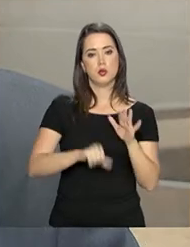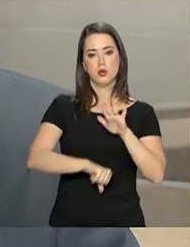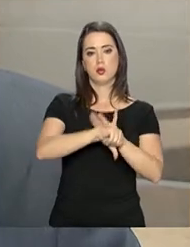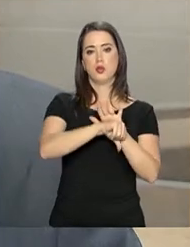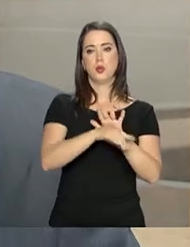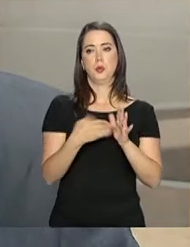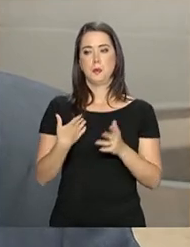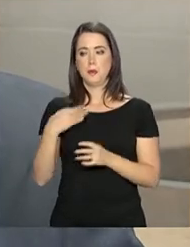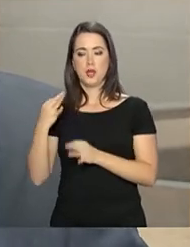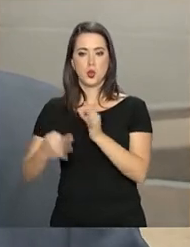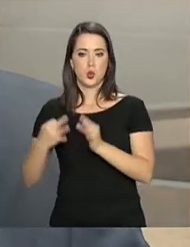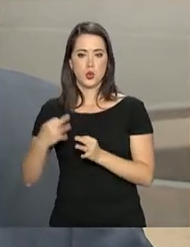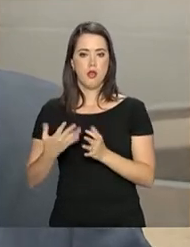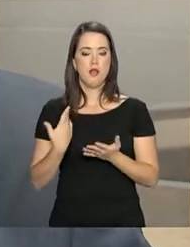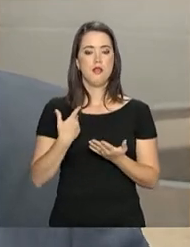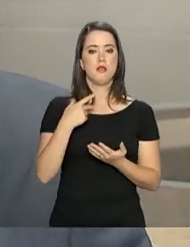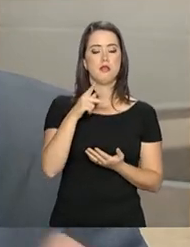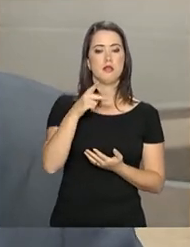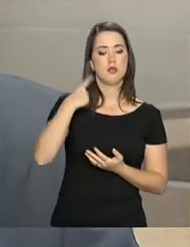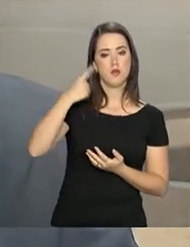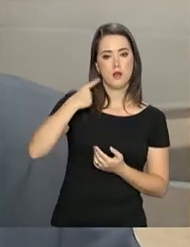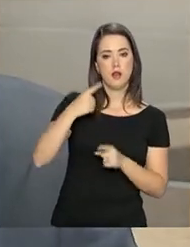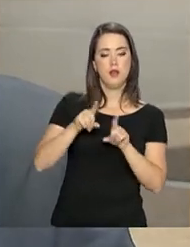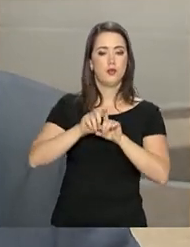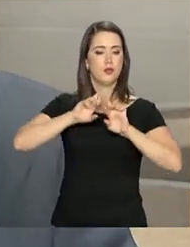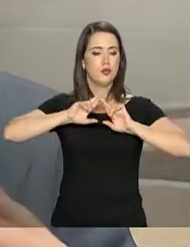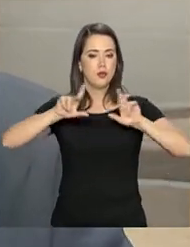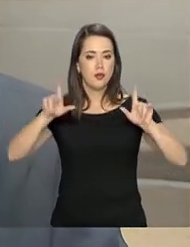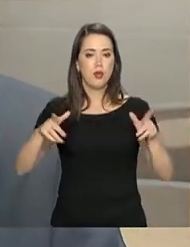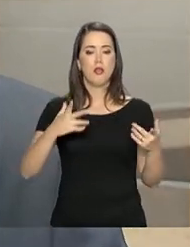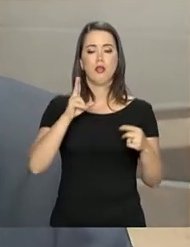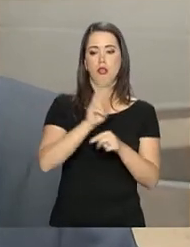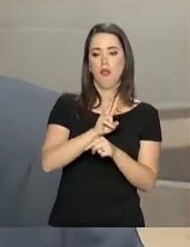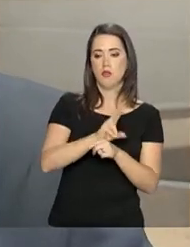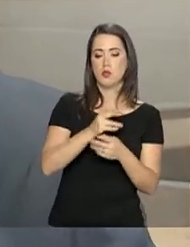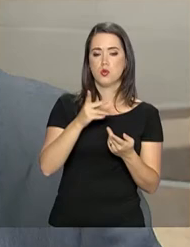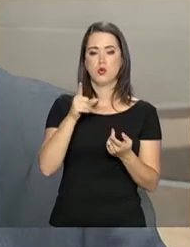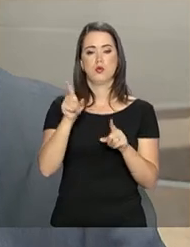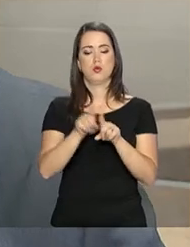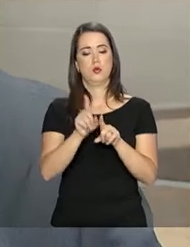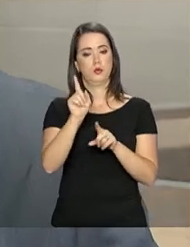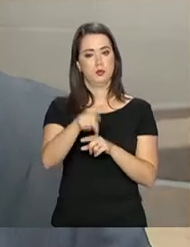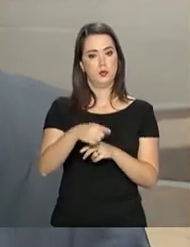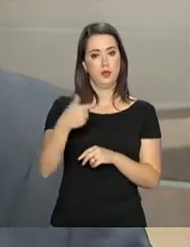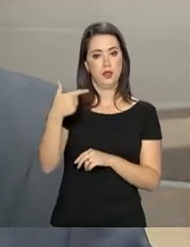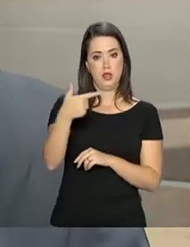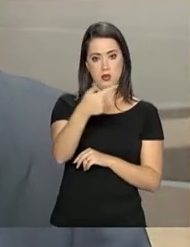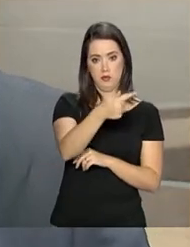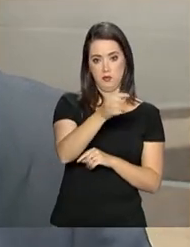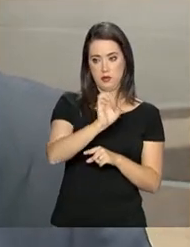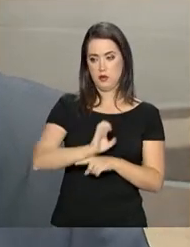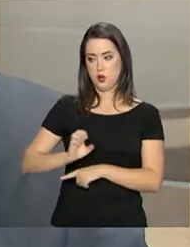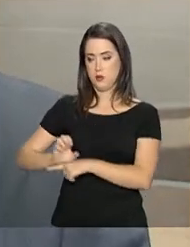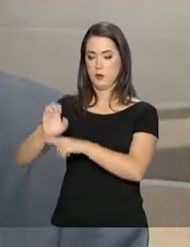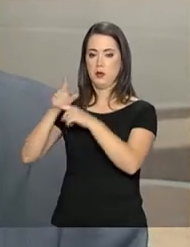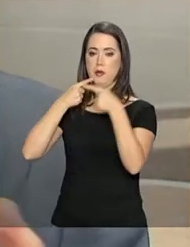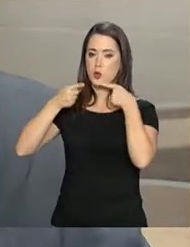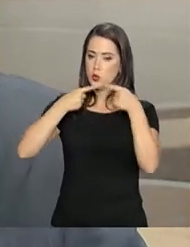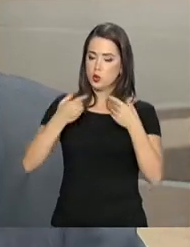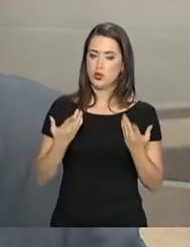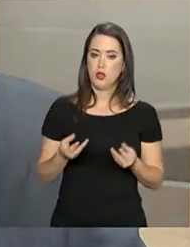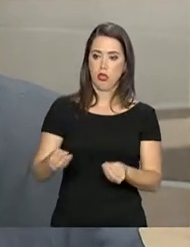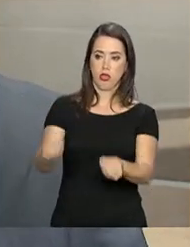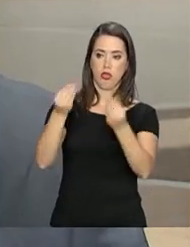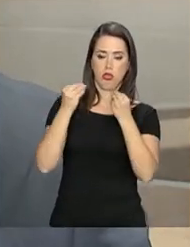juízes promotores defensores advogados das 27 unidades federativas para se discutir o tema tanto